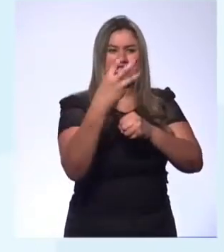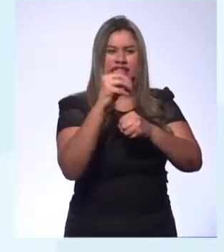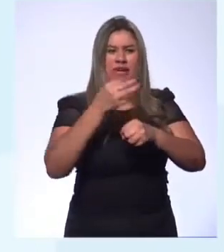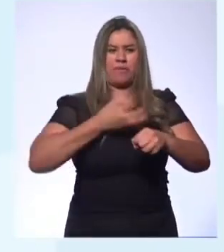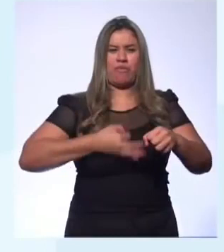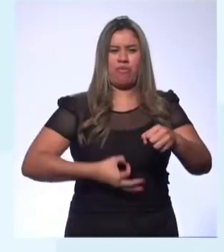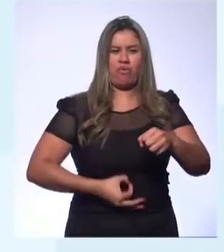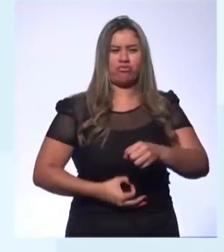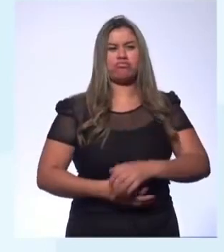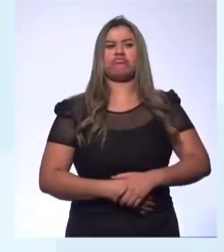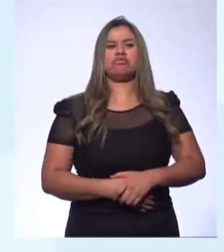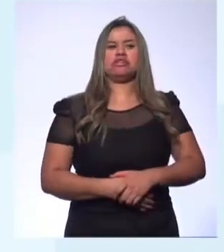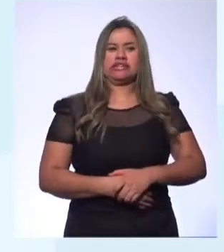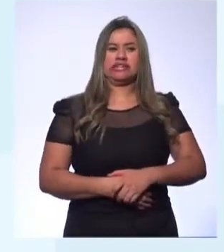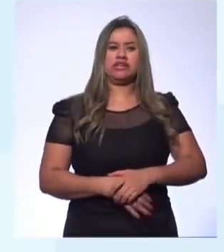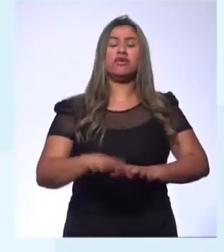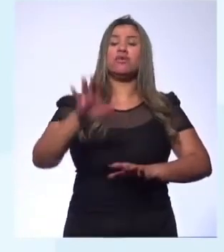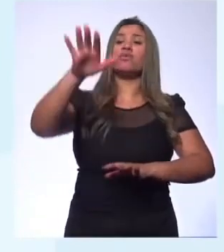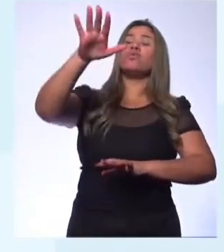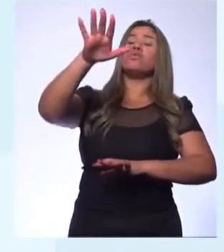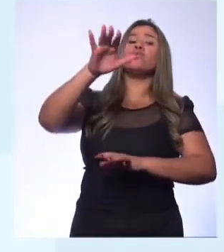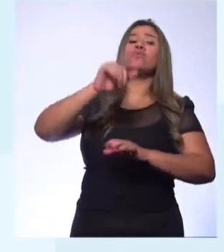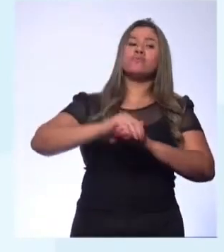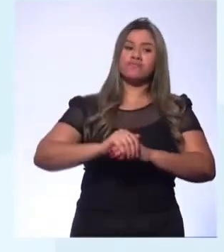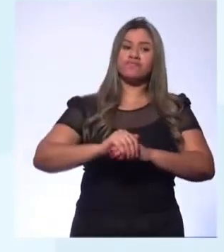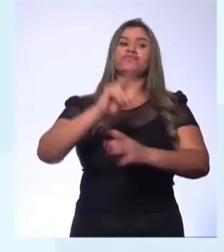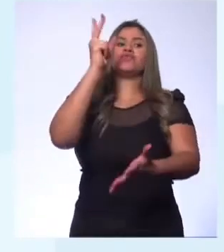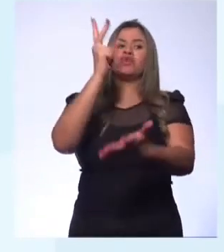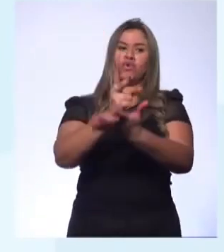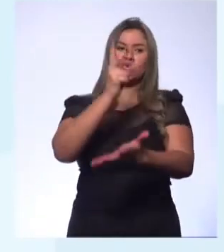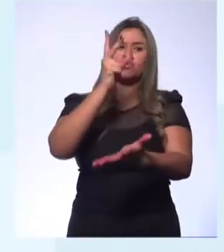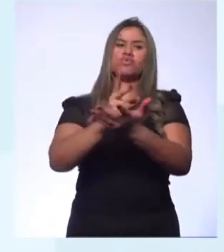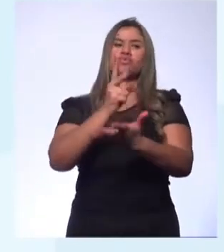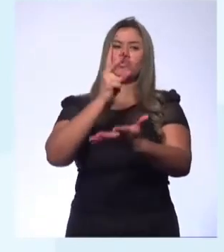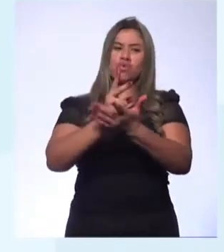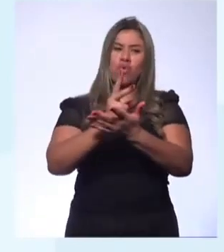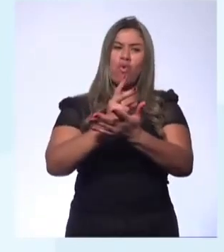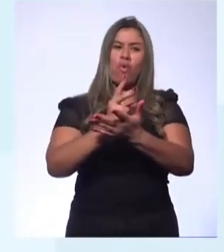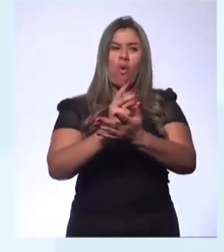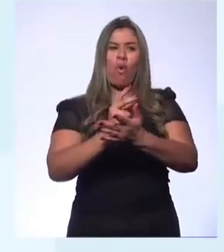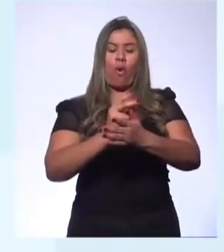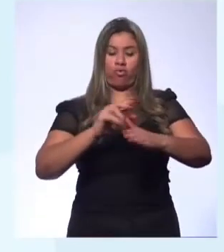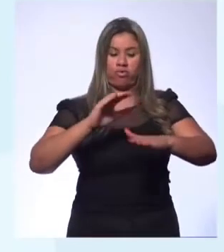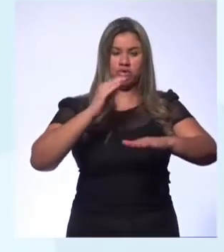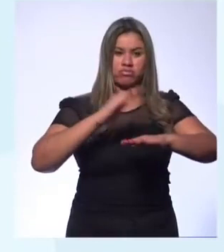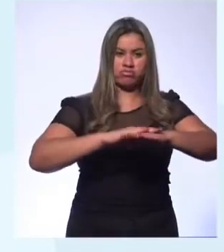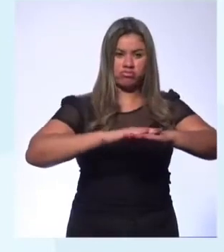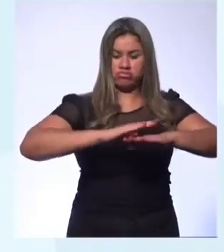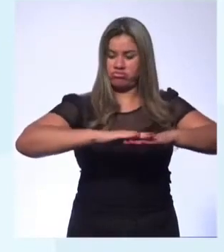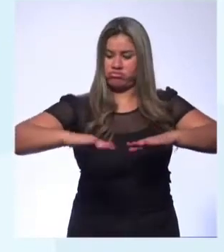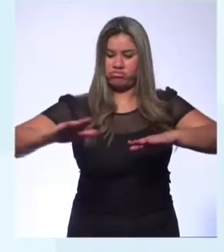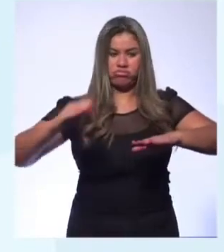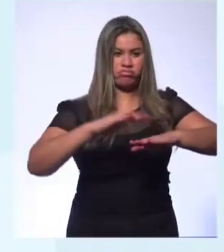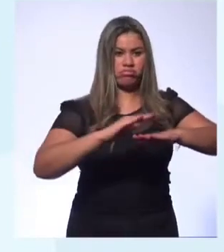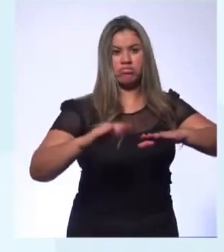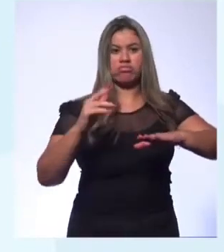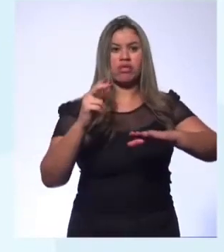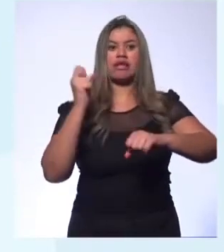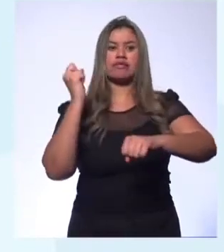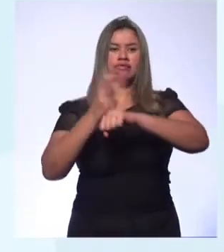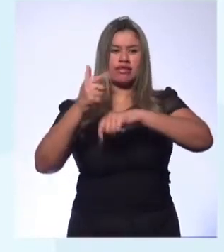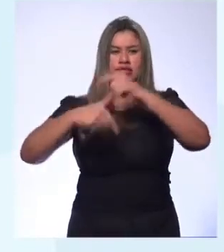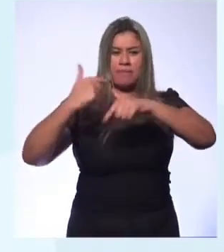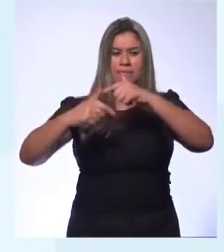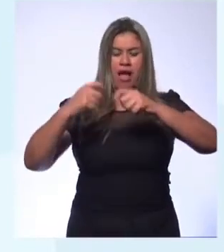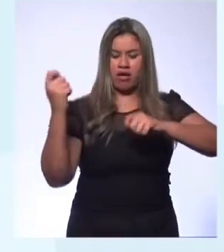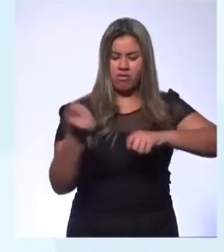botões. Ó, ilustríssima, continua a não mandar calçar as ruas e a contratar empreiteiros,